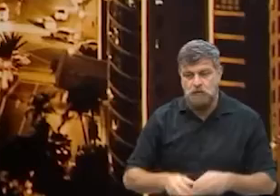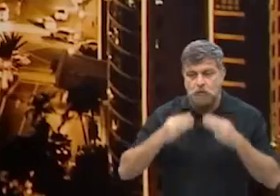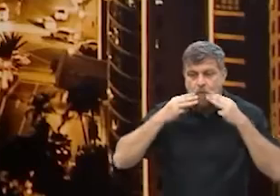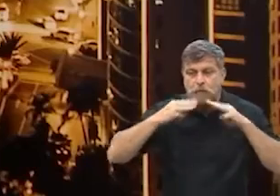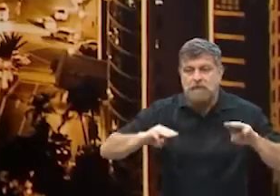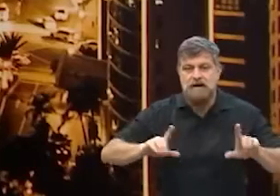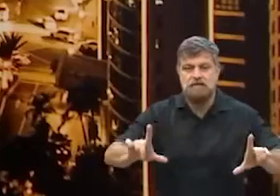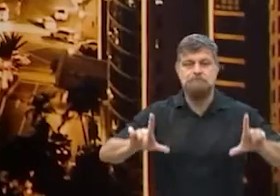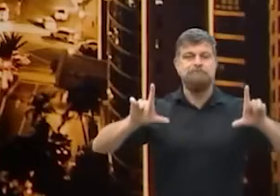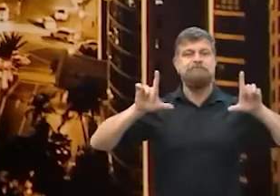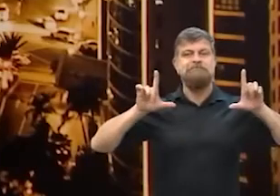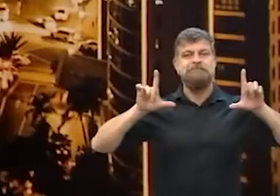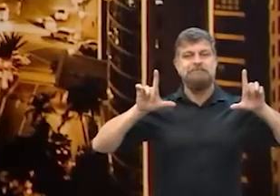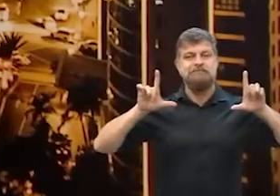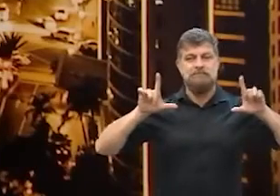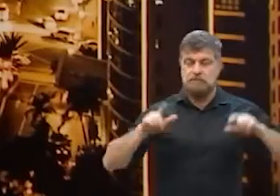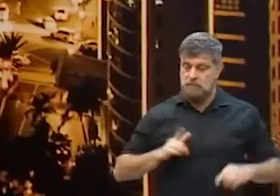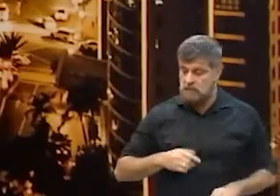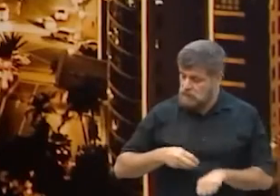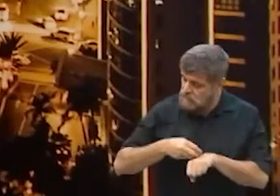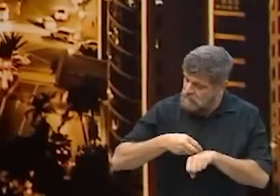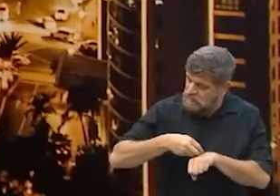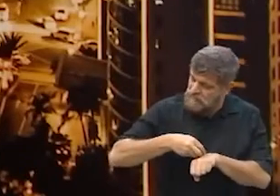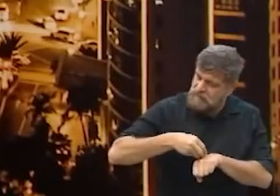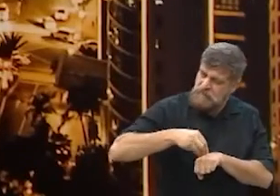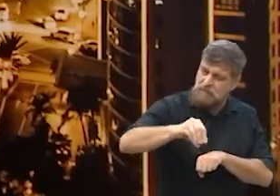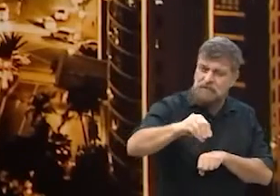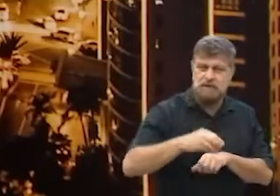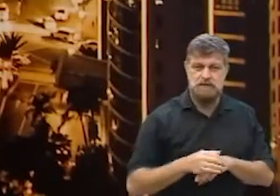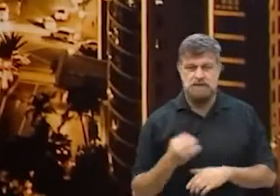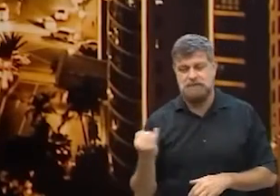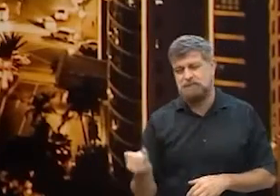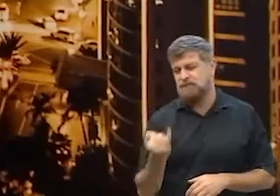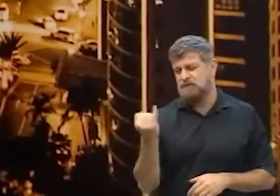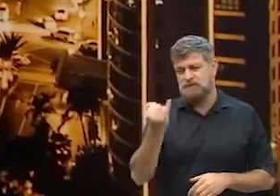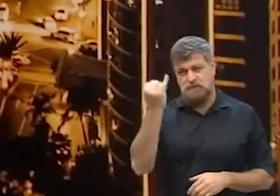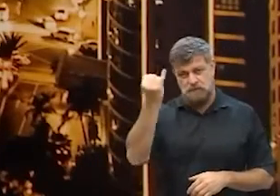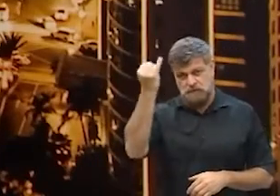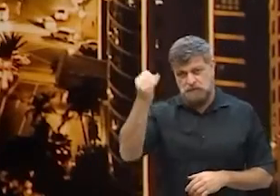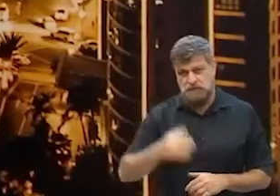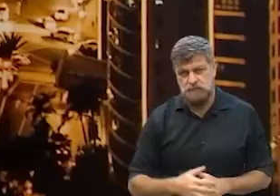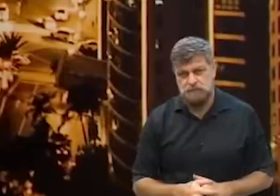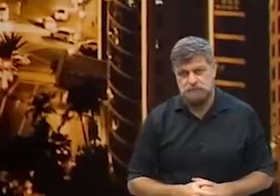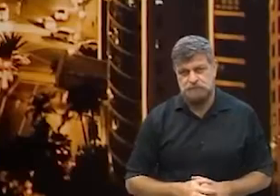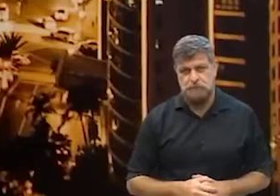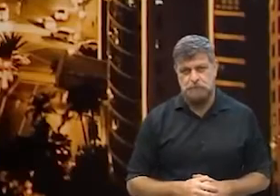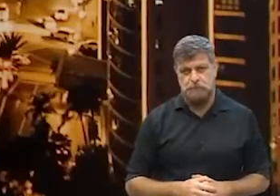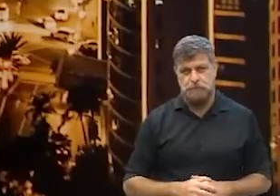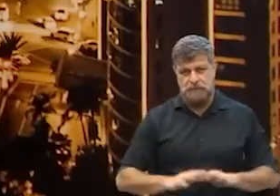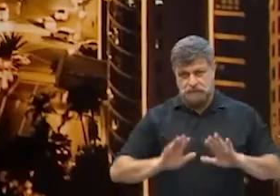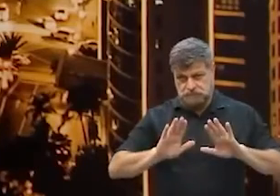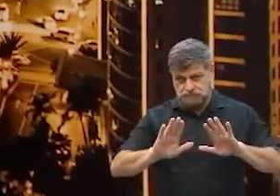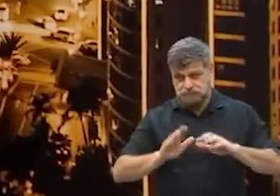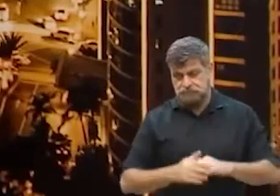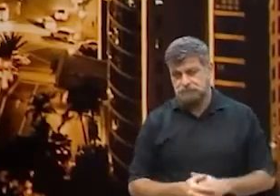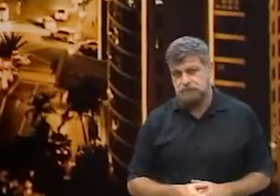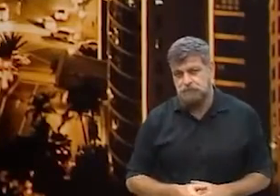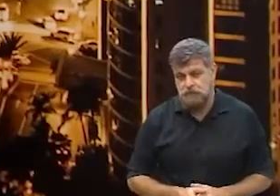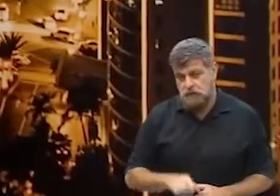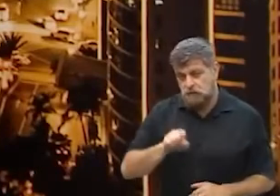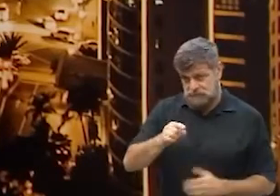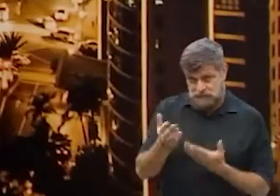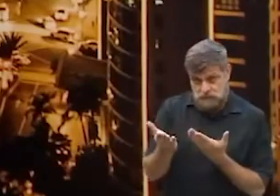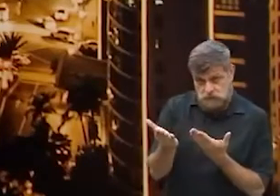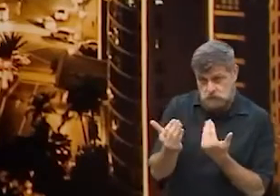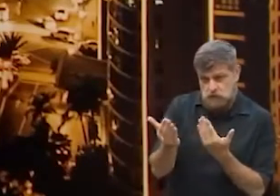marketing pessoal. Esse é uma dica, pessoal, que é muito interessante, viu, André? Então, até você